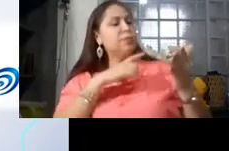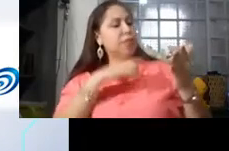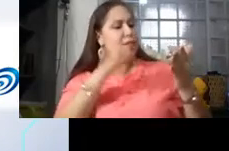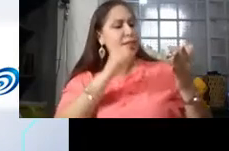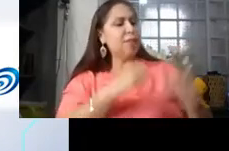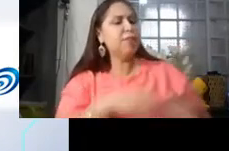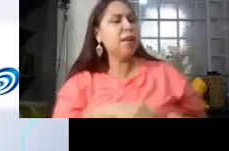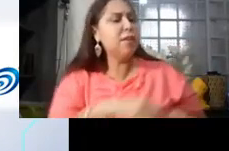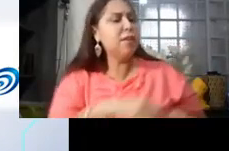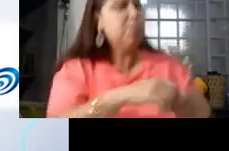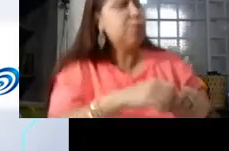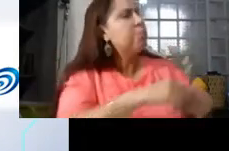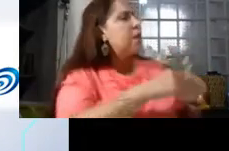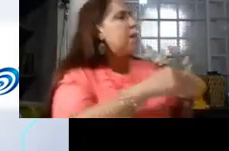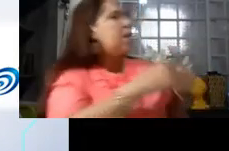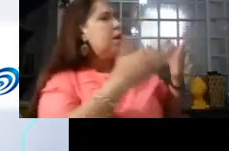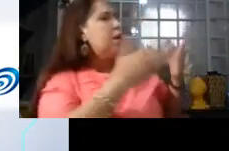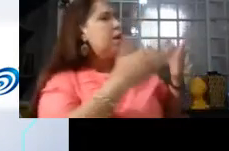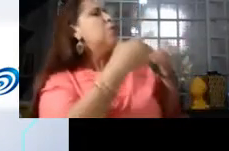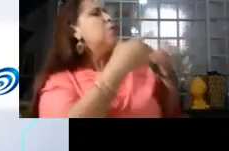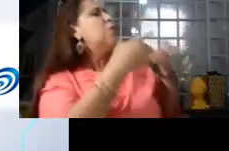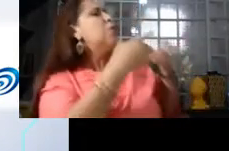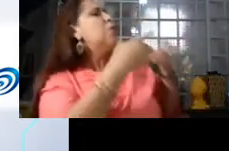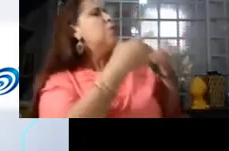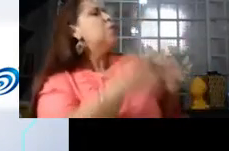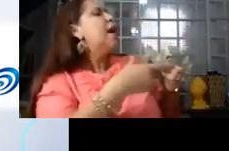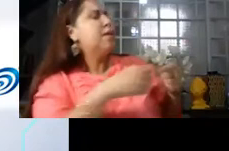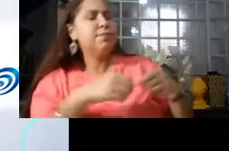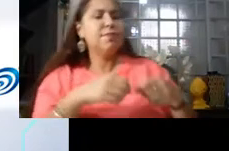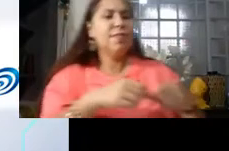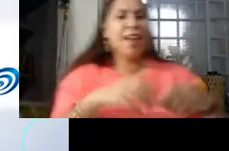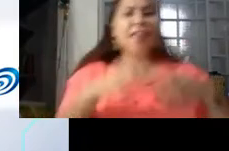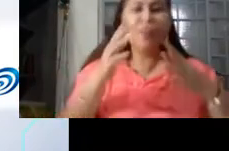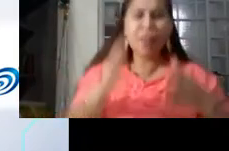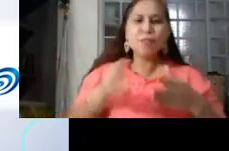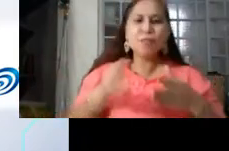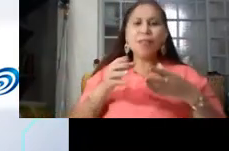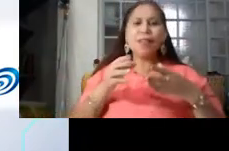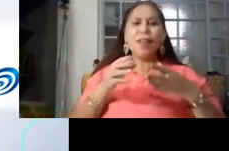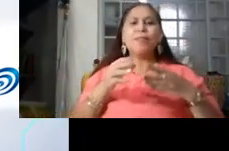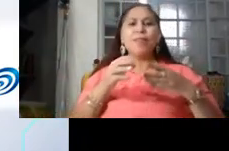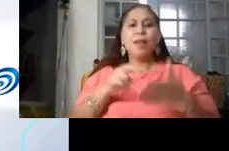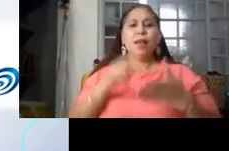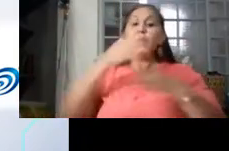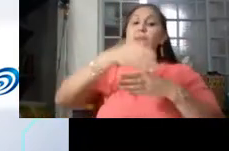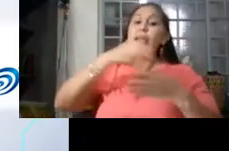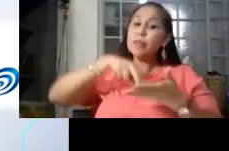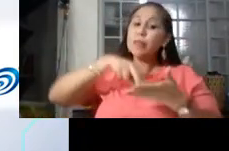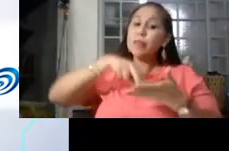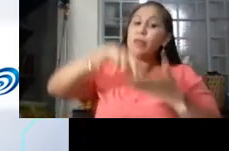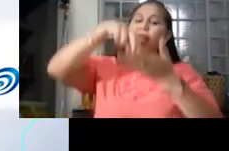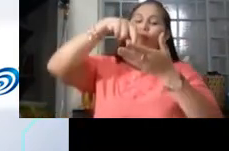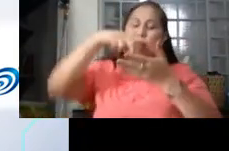Tem sim. Aí o outro, e o lugar? Aí ele vai responder, né? Entra